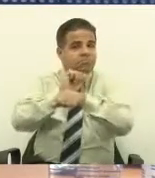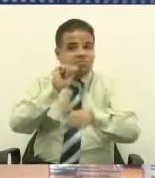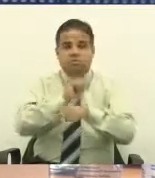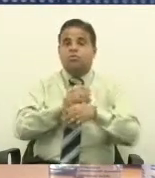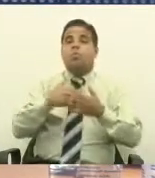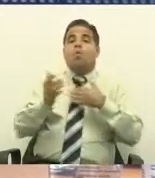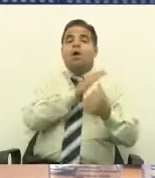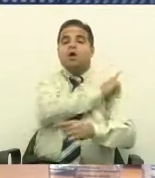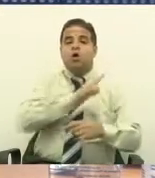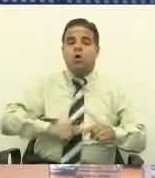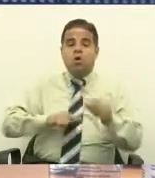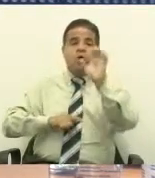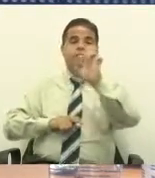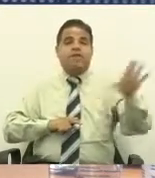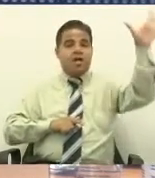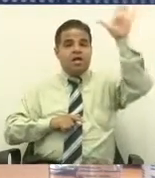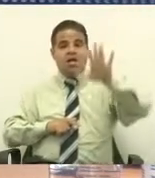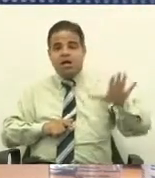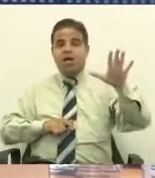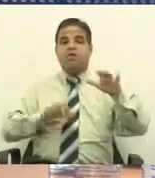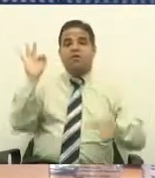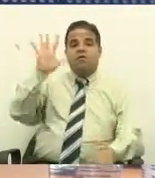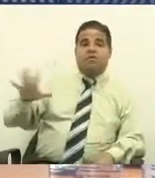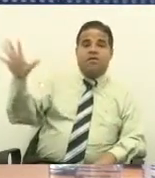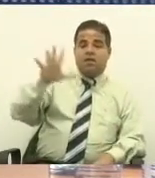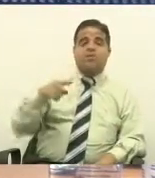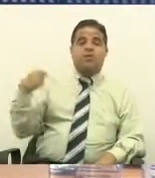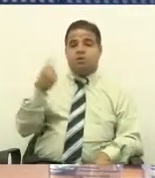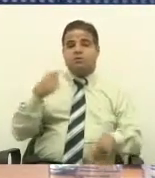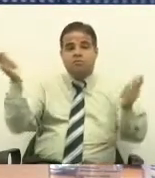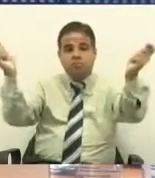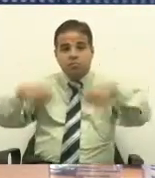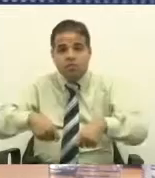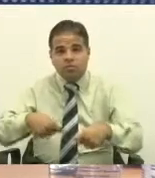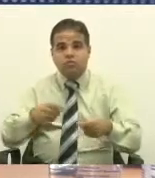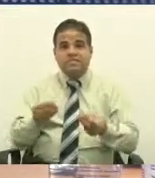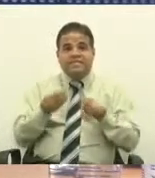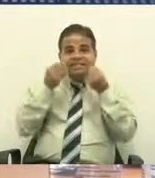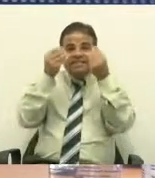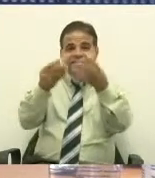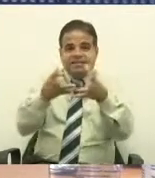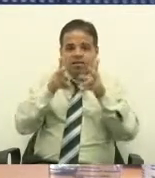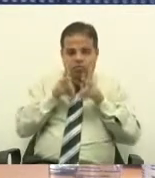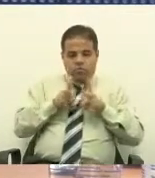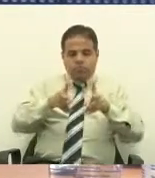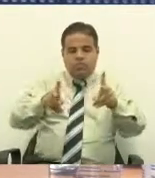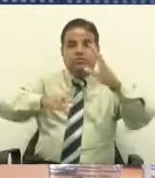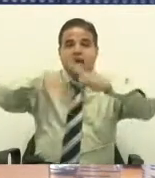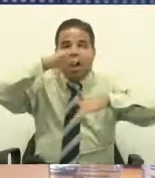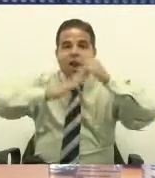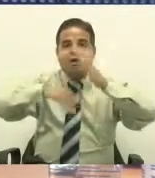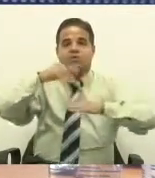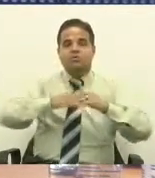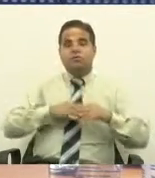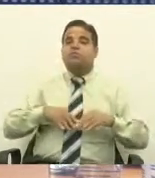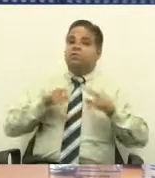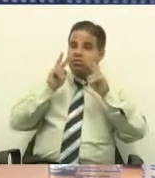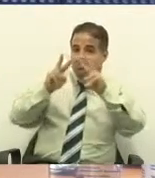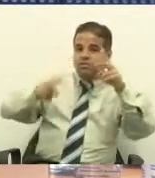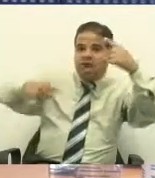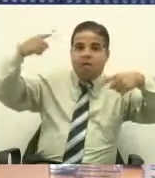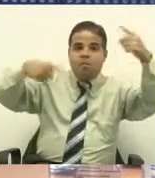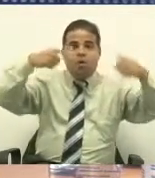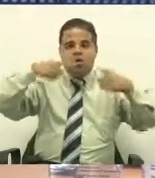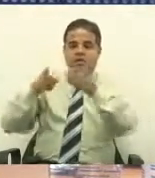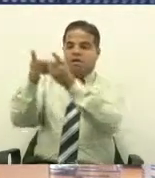quais governos estaduais e governo federal, para que a gente possa dar continuidade às ações que contemplam a nossa política